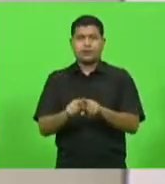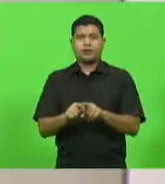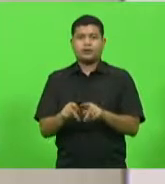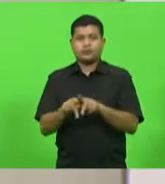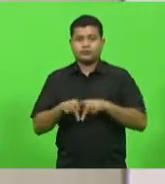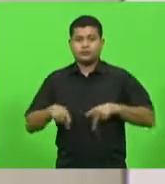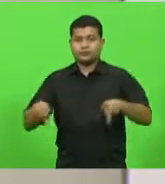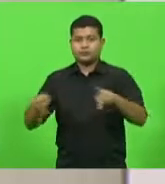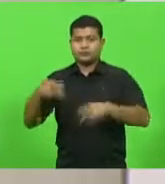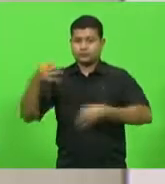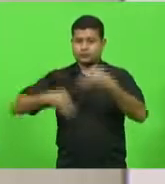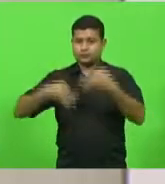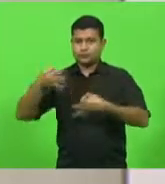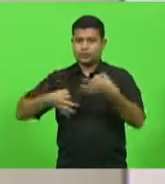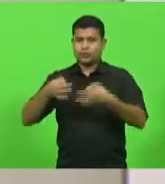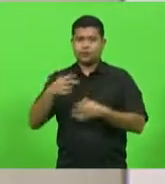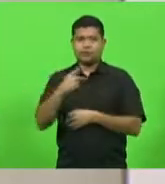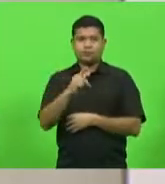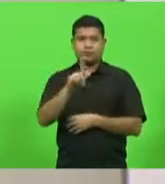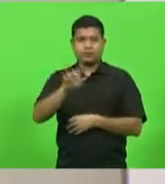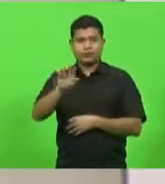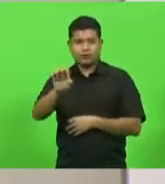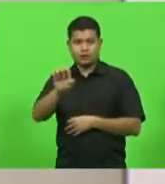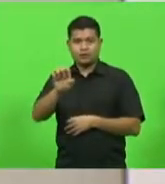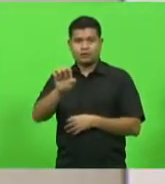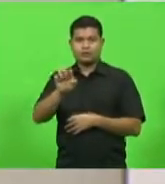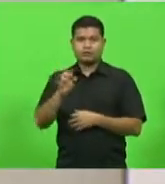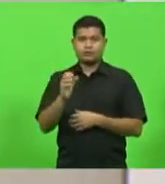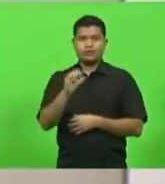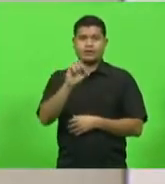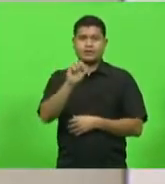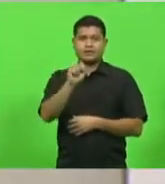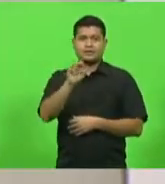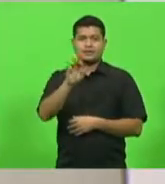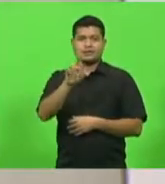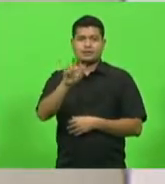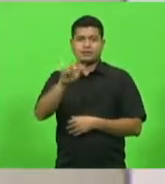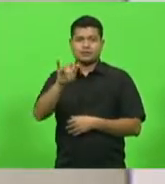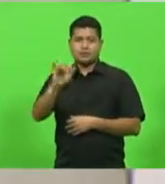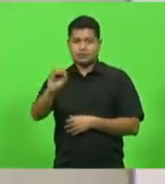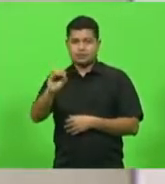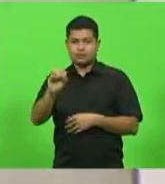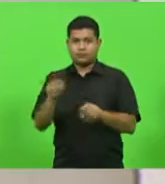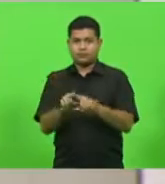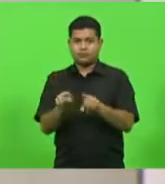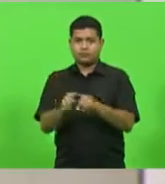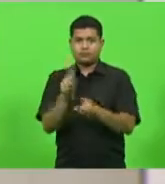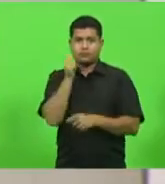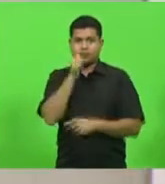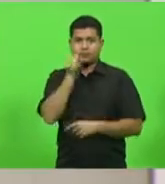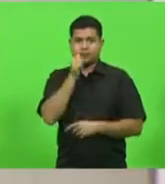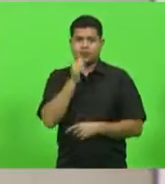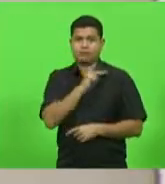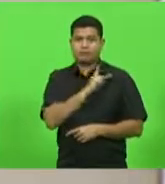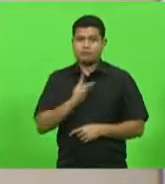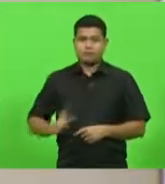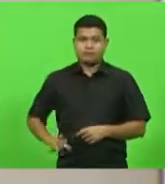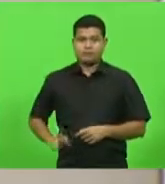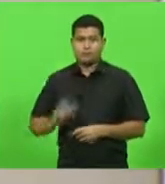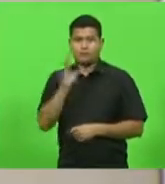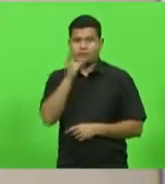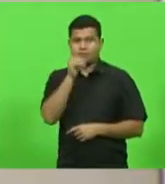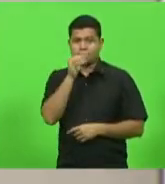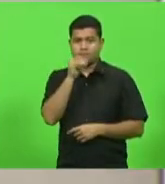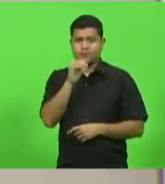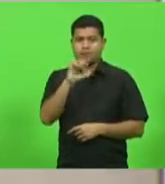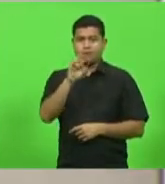Assuntos Jurídicos da Procuradoria-Geral do Estado de Santa Catarina, Sérgio Laguna Pereira. Senhora Presidente da CASAN, Roberta Mas dos